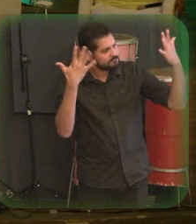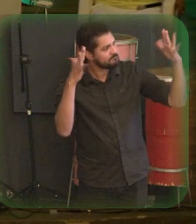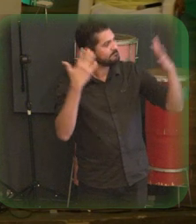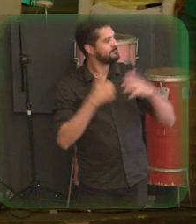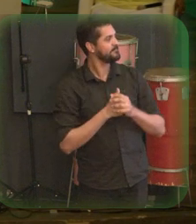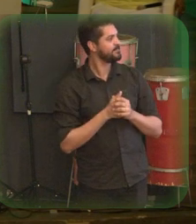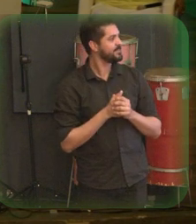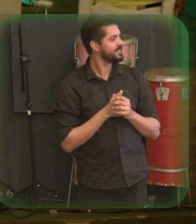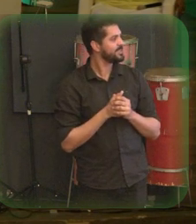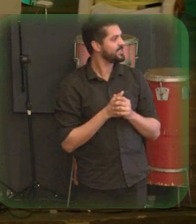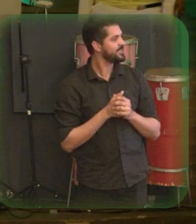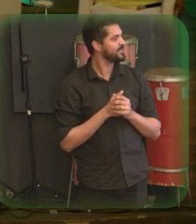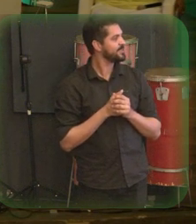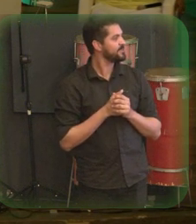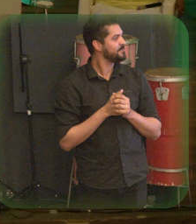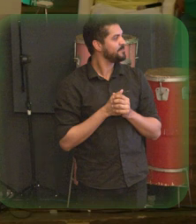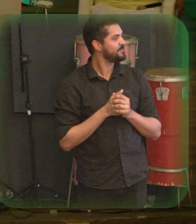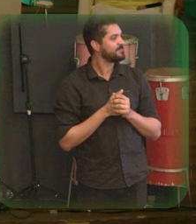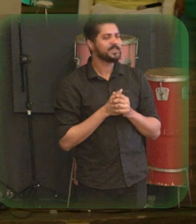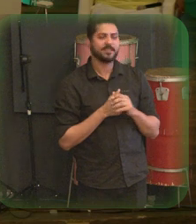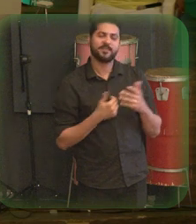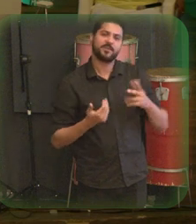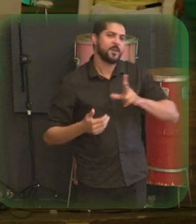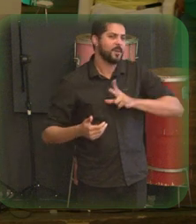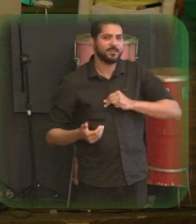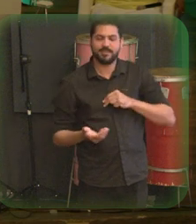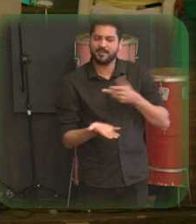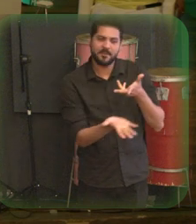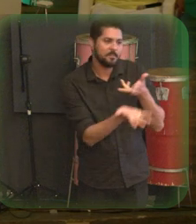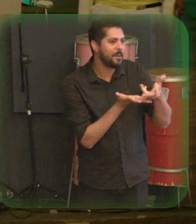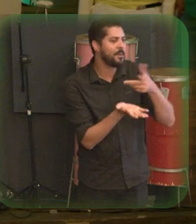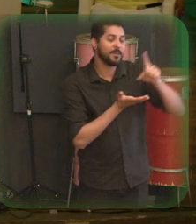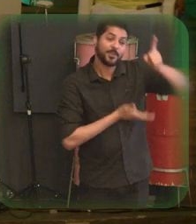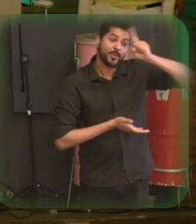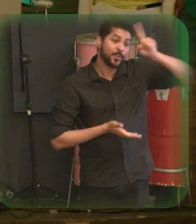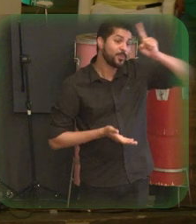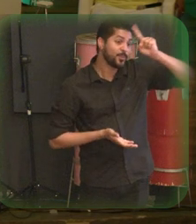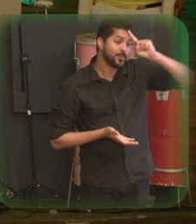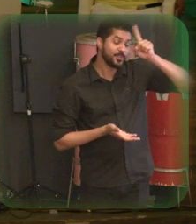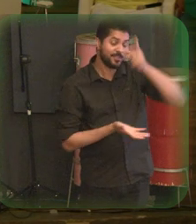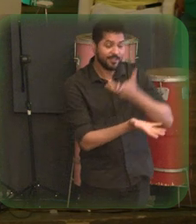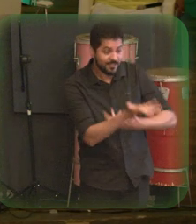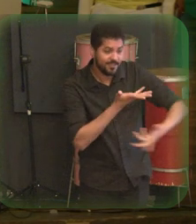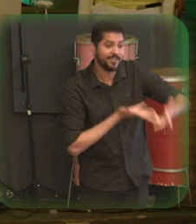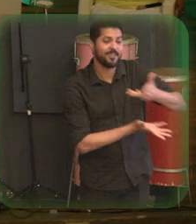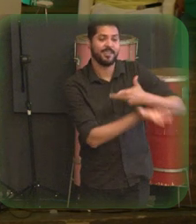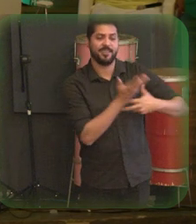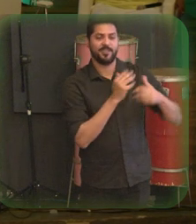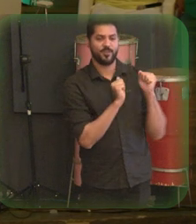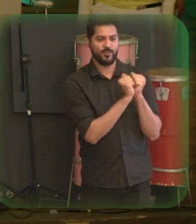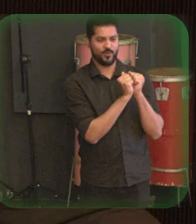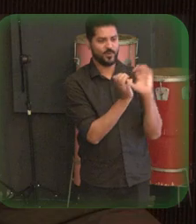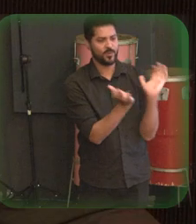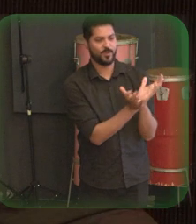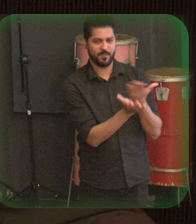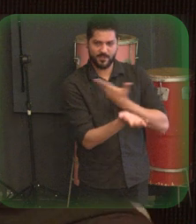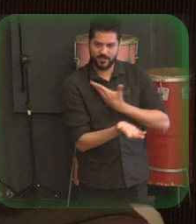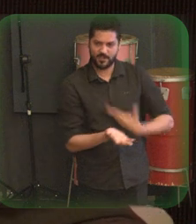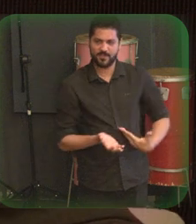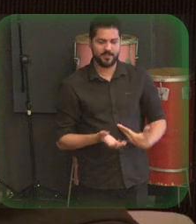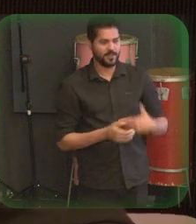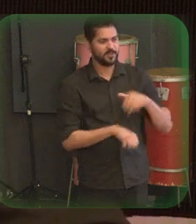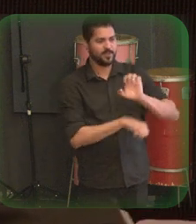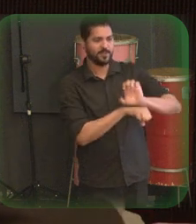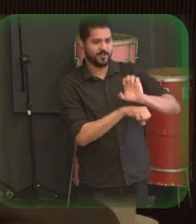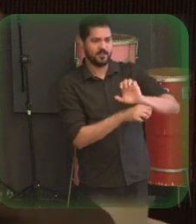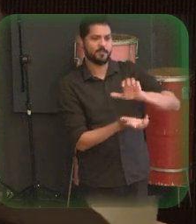principal nos faz dialogar, né, diariamente com o governo do Estado, e essa semana passada nós tivemos